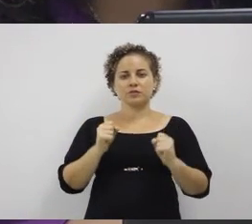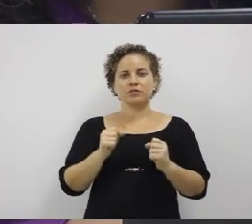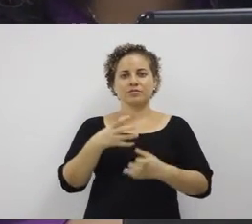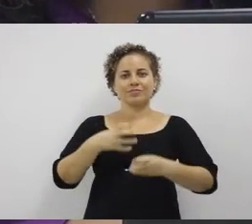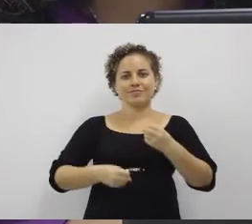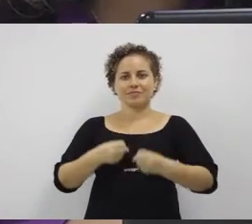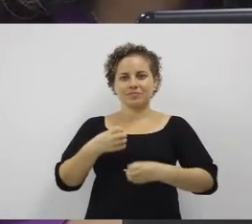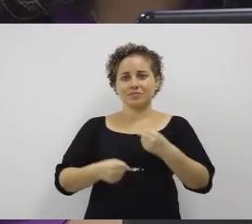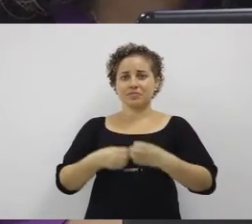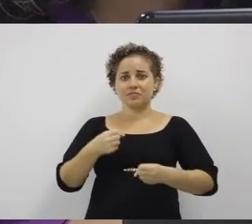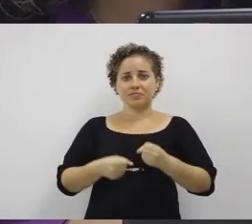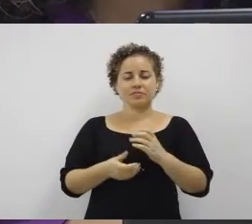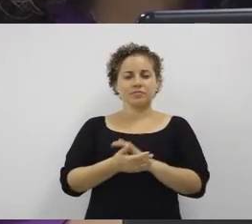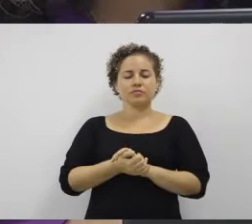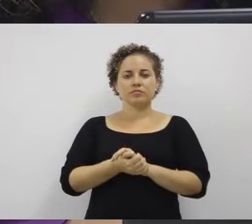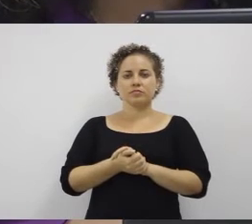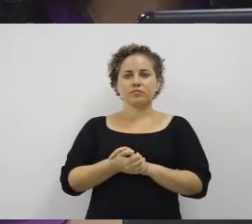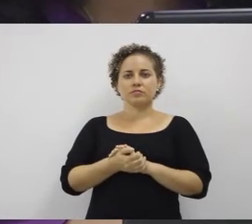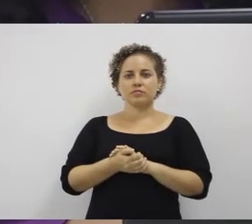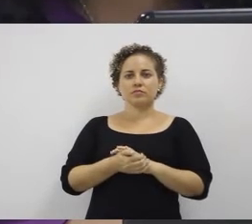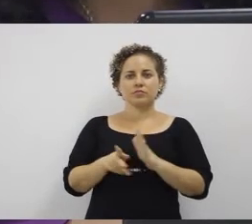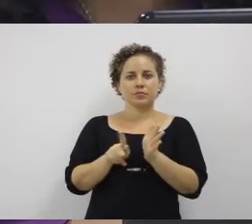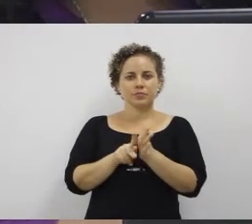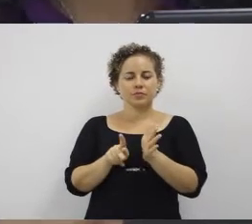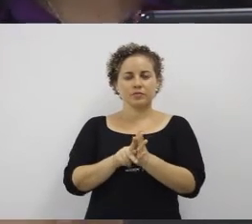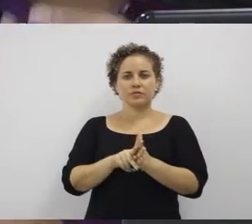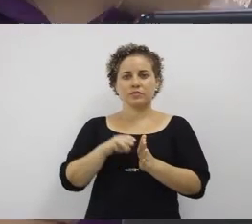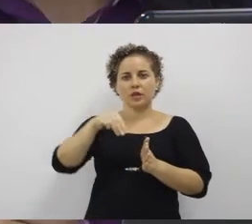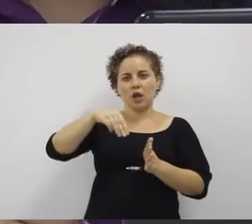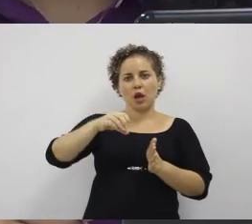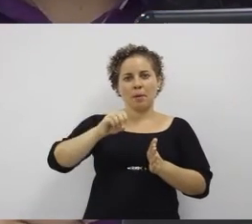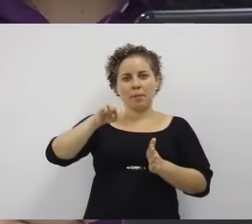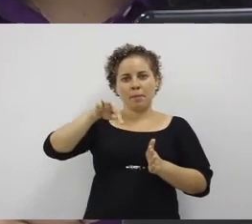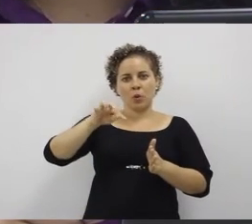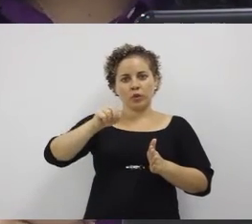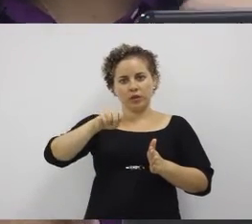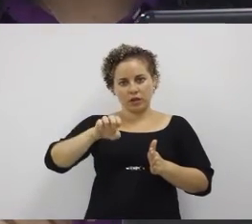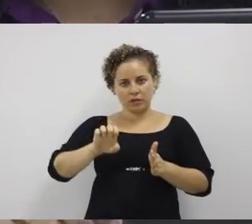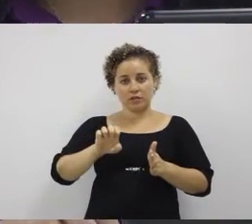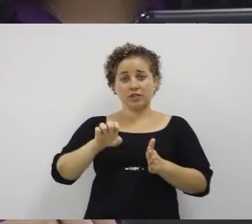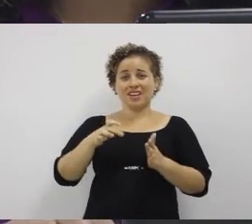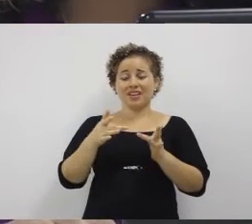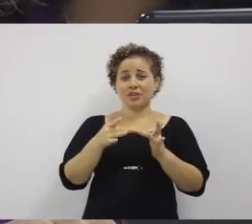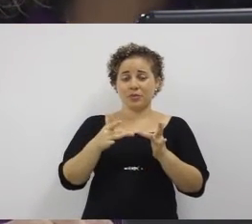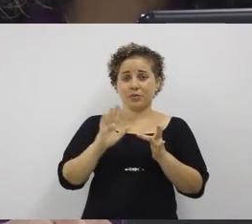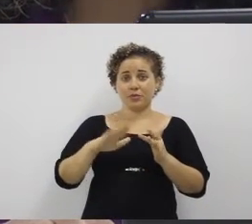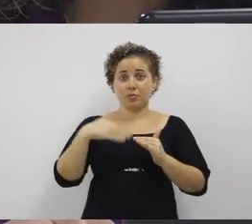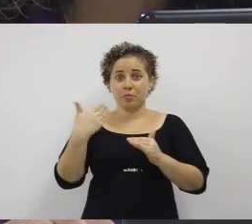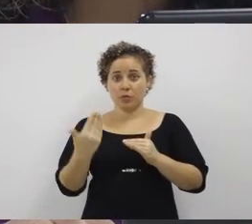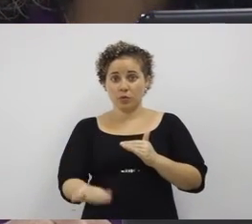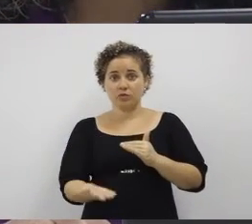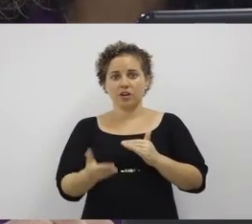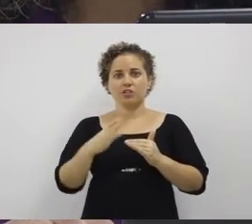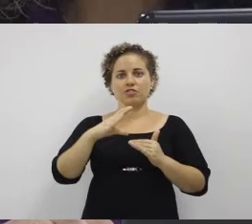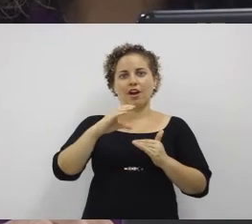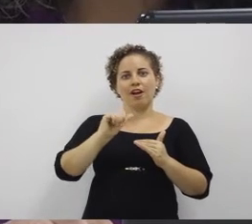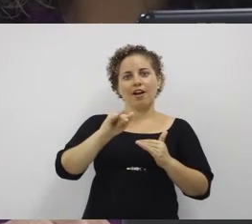laticínios. Ou seja, ela fez uma integração vertical a montante, pegou as atividades de um elo que estava atrás na cadeia.